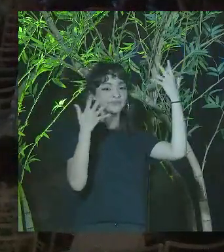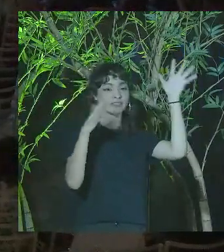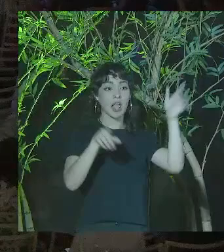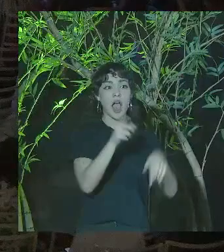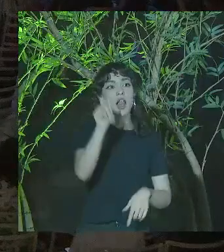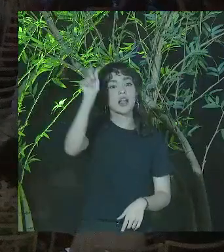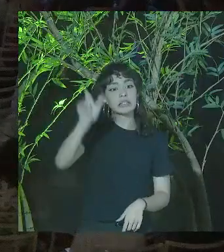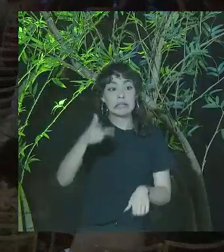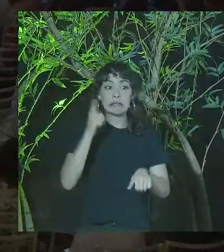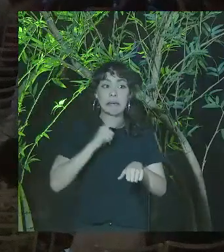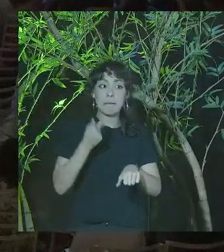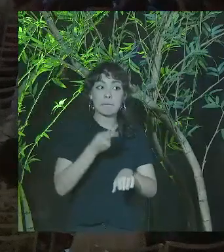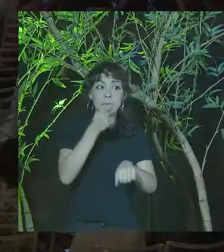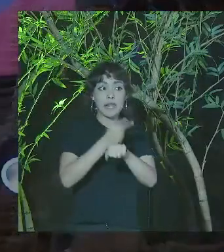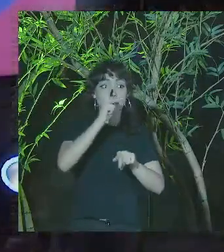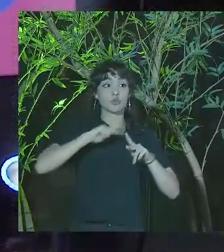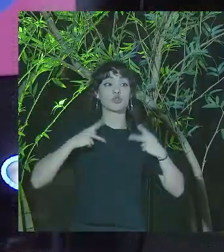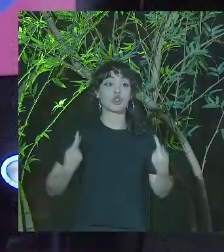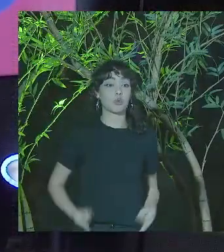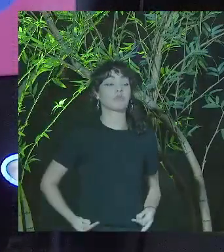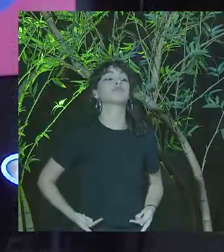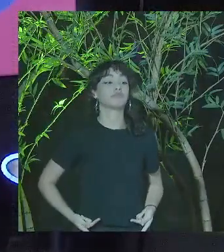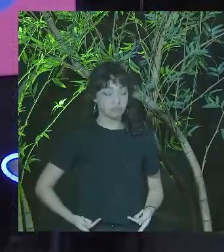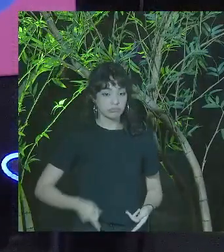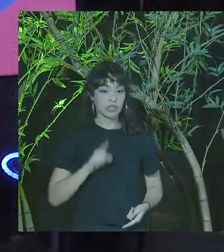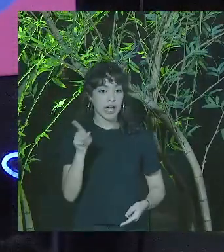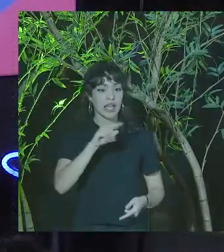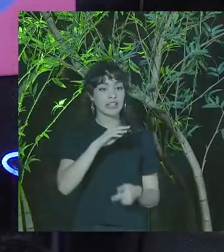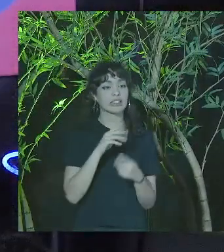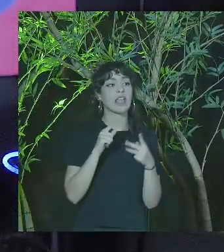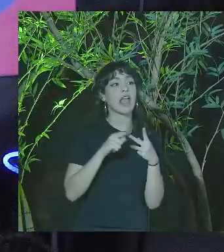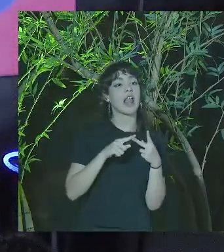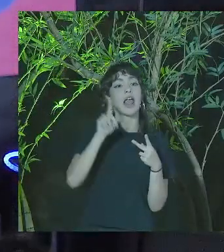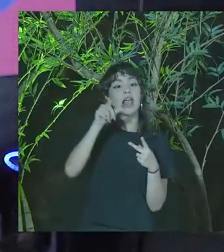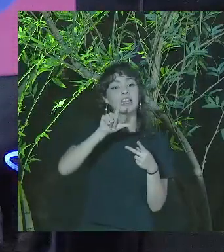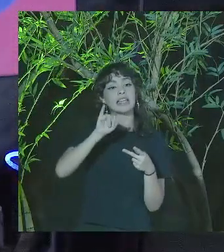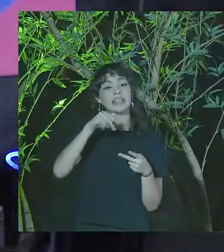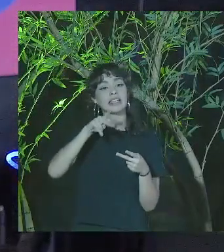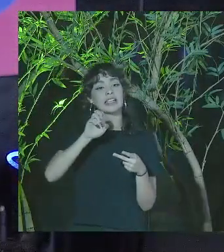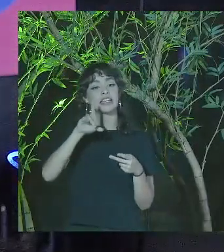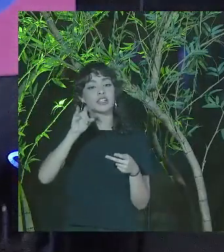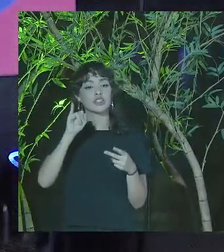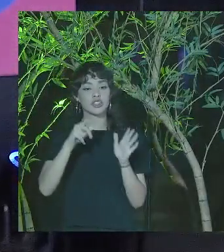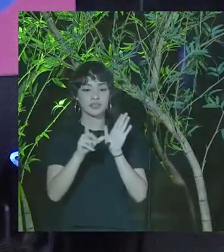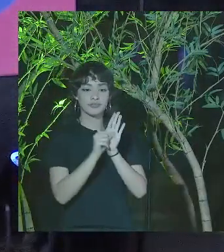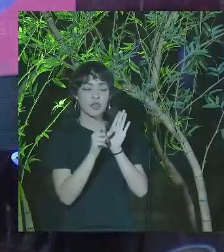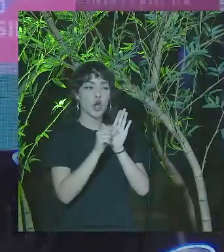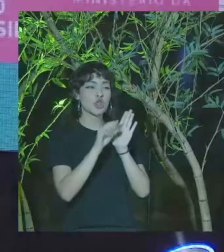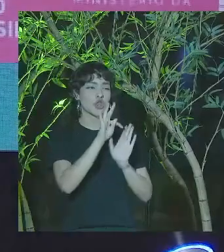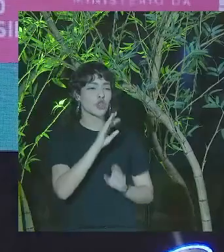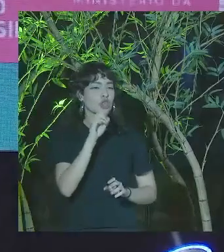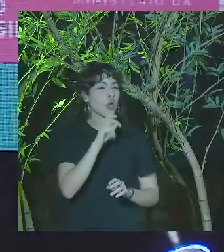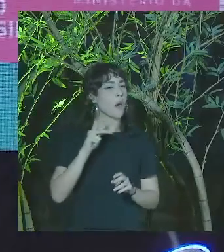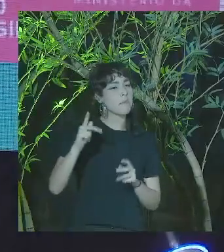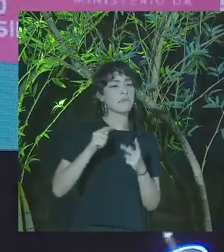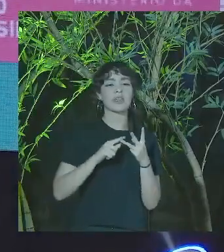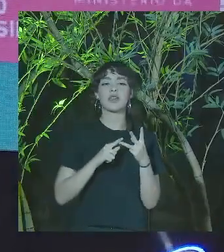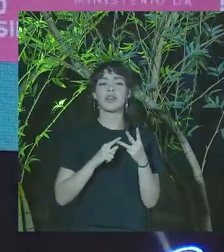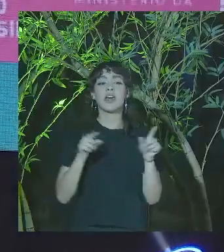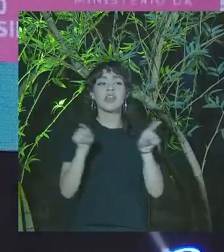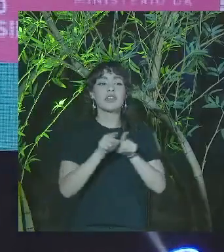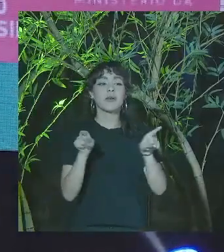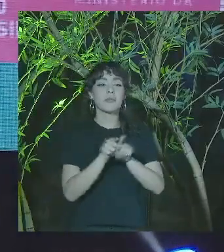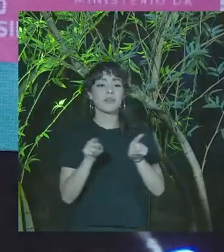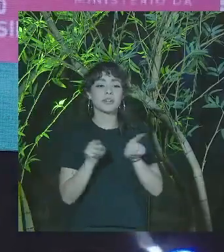tem um prêmio Ser Humano, ela é TEDx Speaker, ela é LinkedIn Top Voice Global, ela é Head de Diversidade